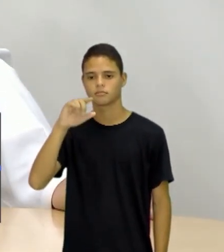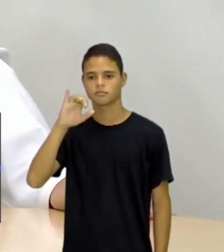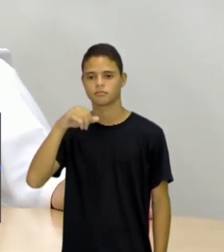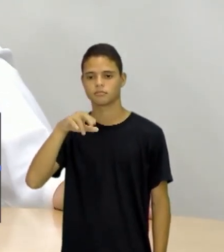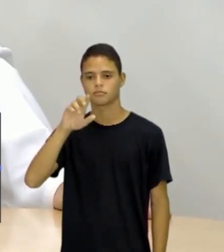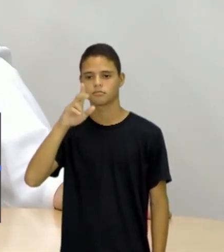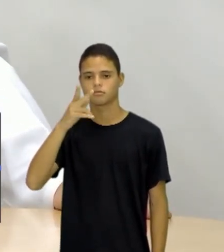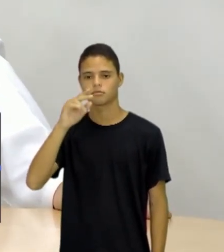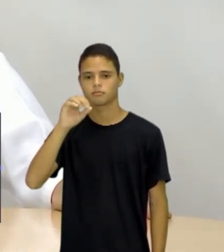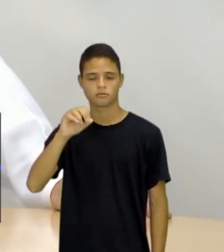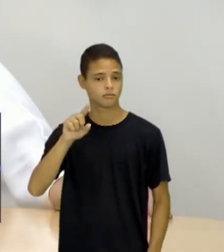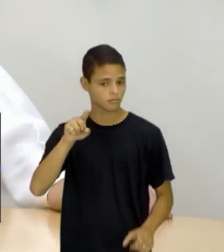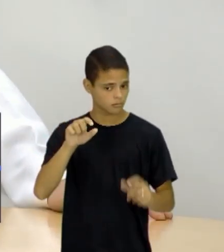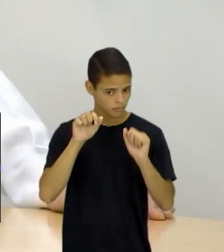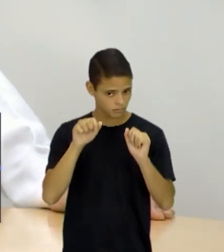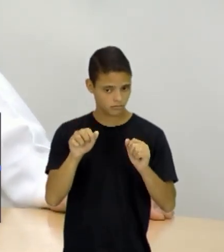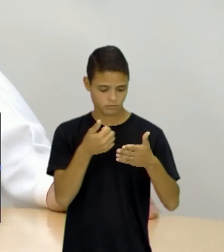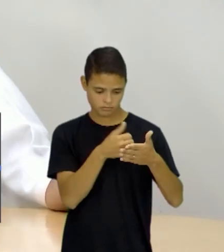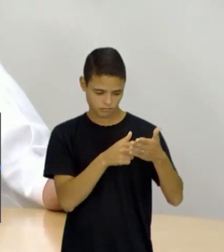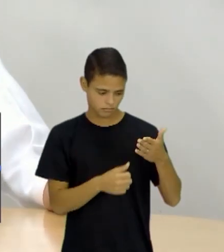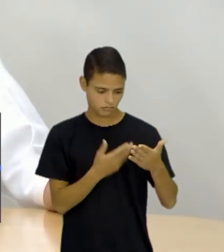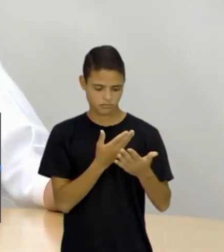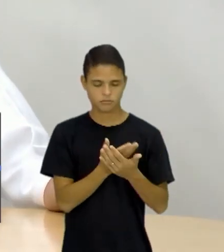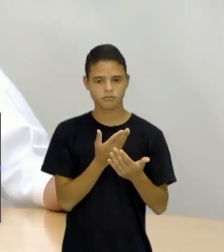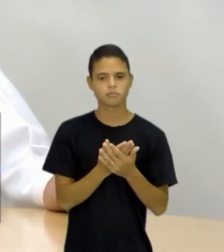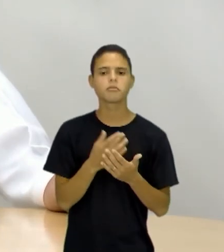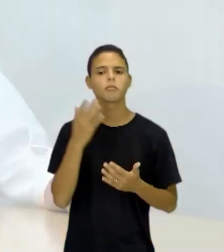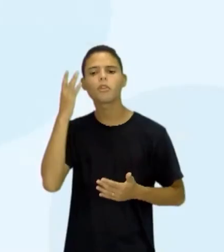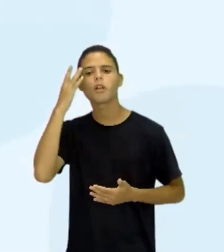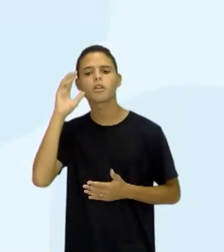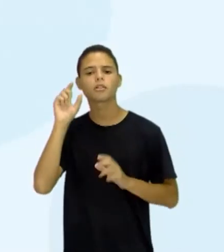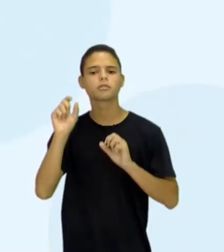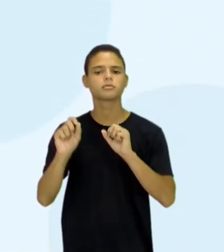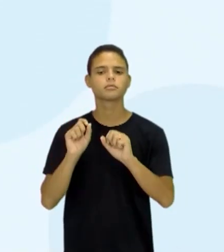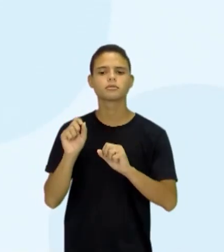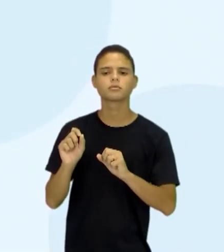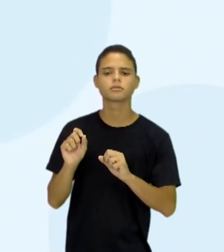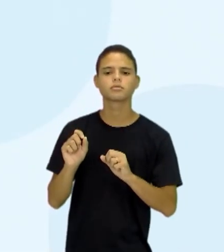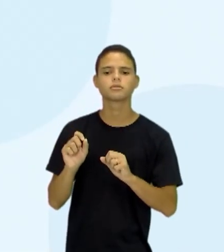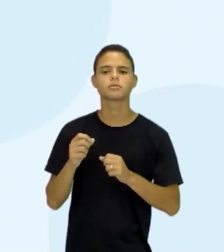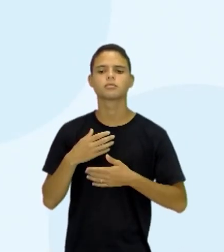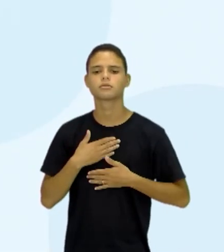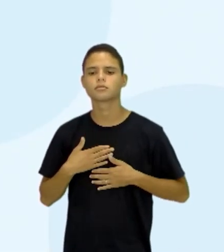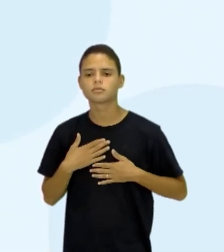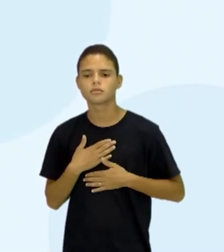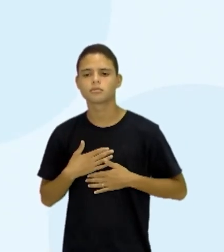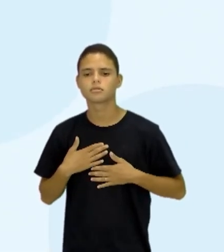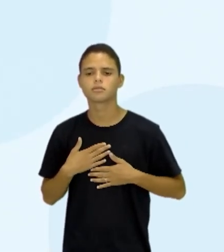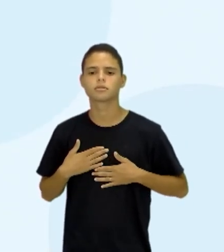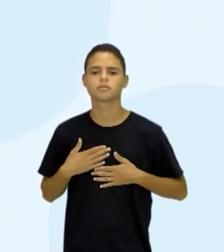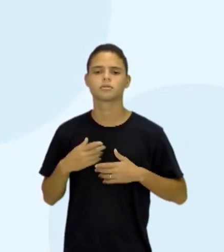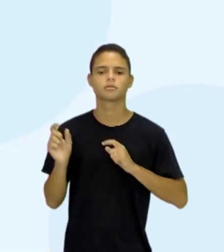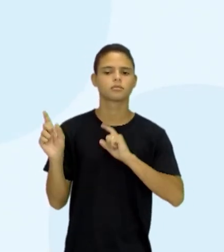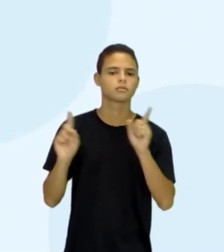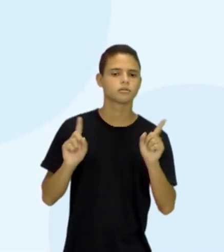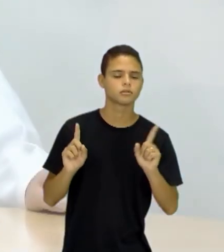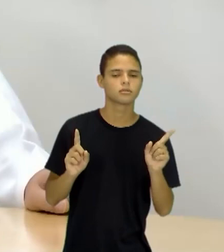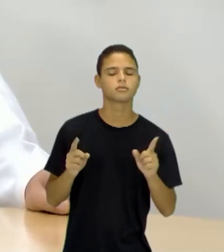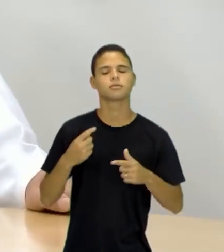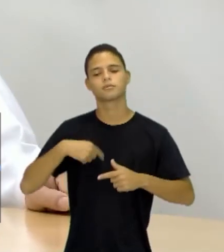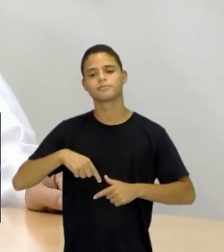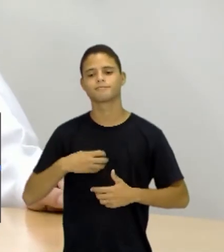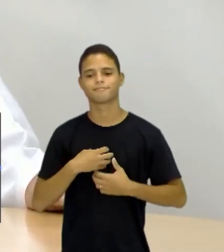que você pode e deve avaliar a nossa aula, dizer o que achou, o que não achou, o que não gostou, o que não gostou, e a gente fica muito